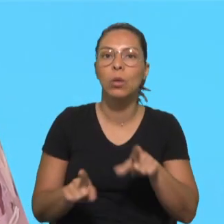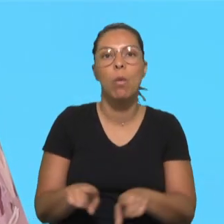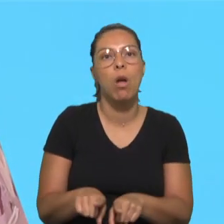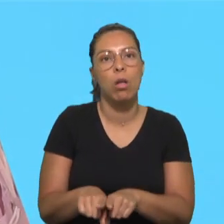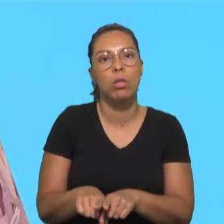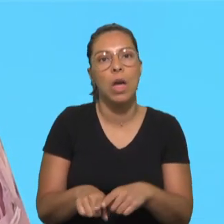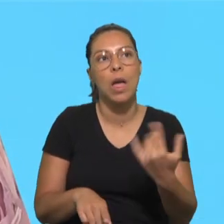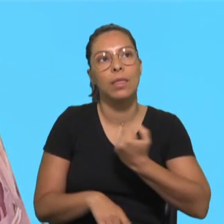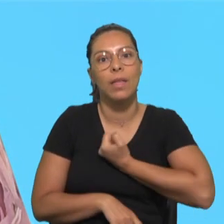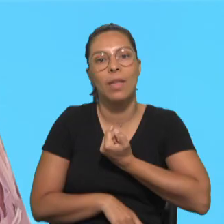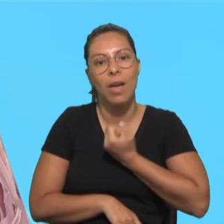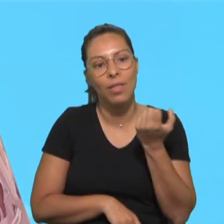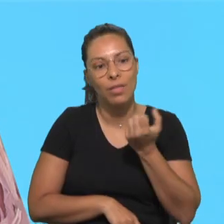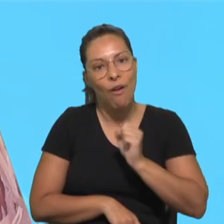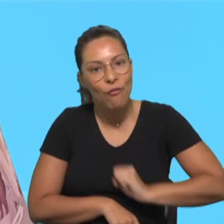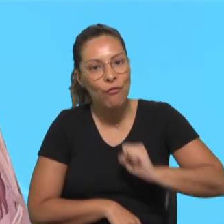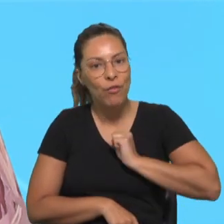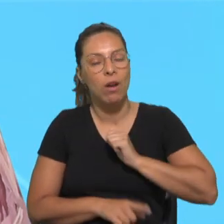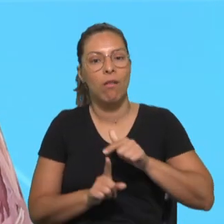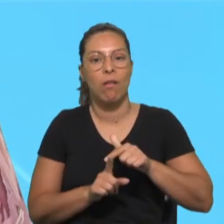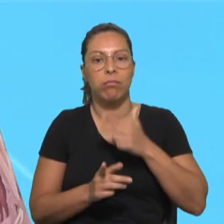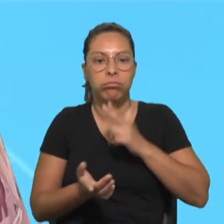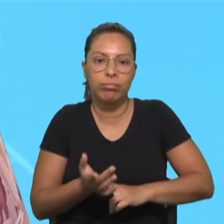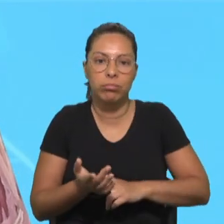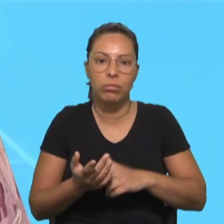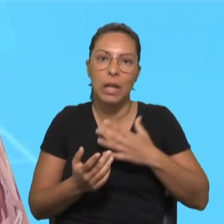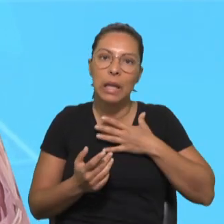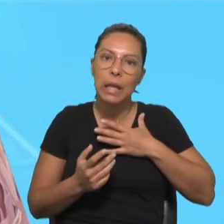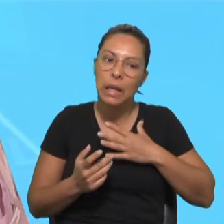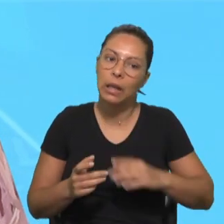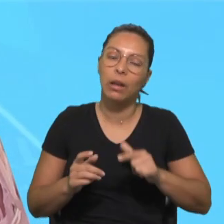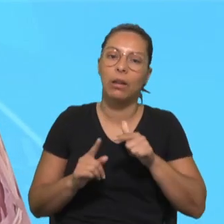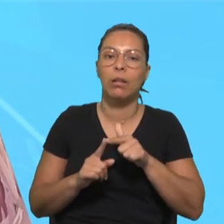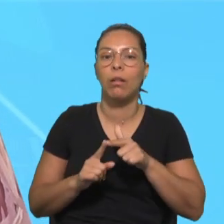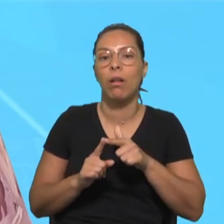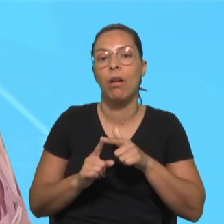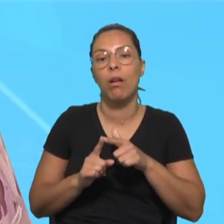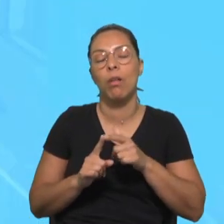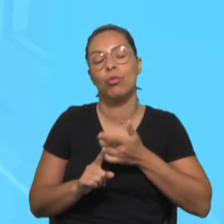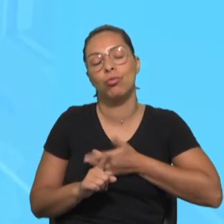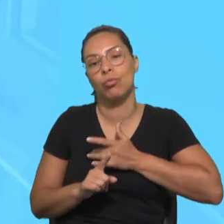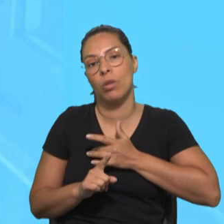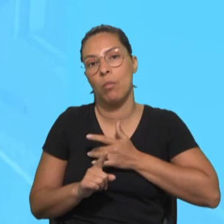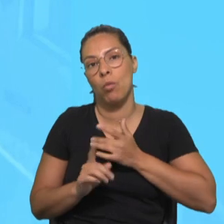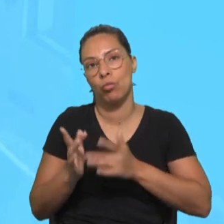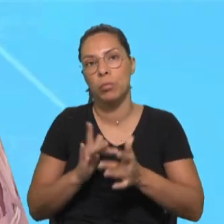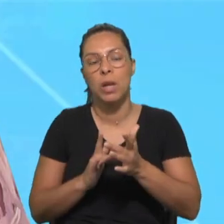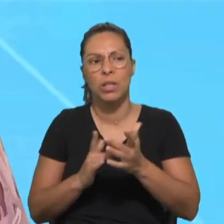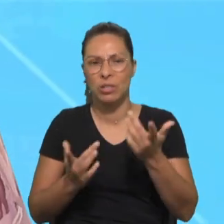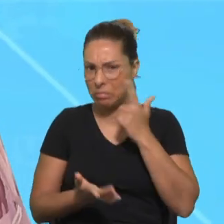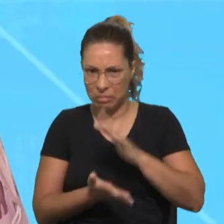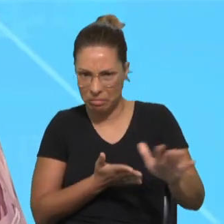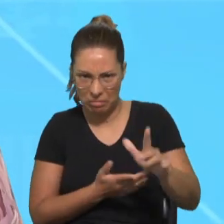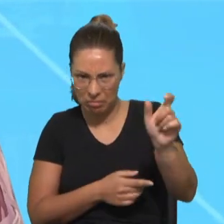nossa identidade, a identidade do cristão. Amar o que Deus ama e como Ele ama. Mesmo que sejam estranhos? Mesmo que sejam